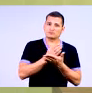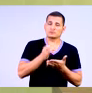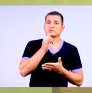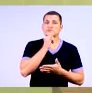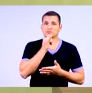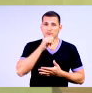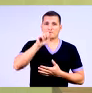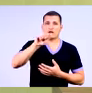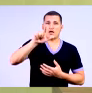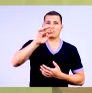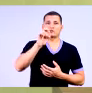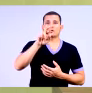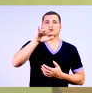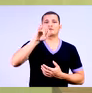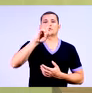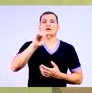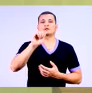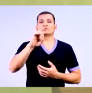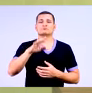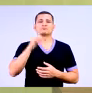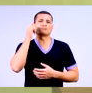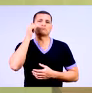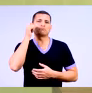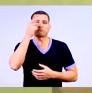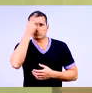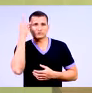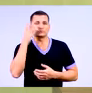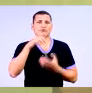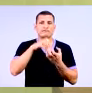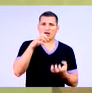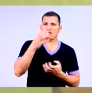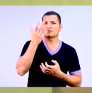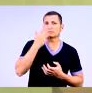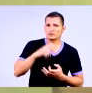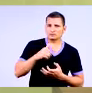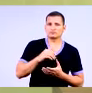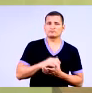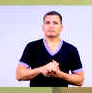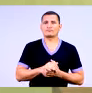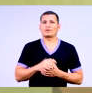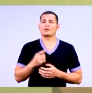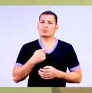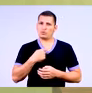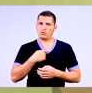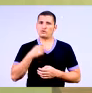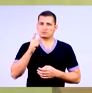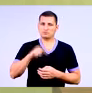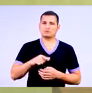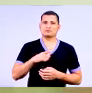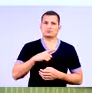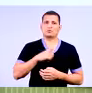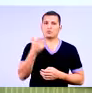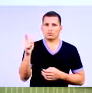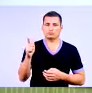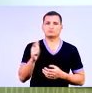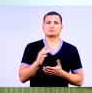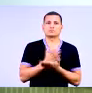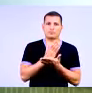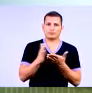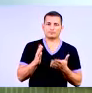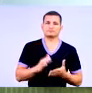alteridade, o idoso, a criança, qualquer um, né? Nós mesmos somos o outro de alguém. Ok,